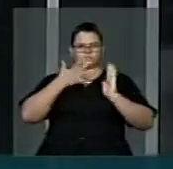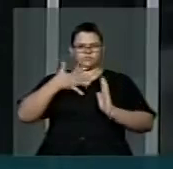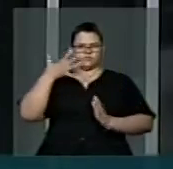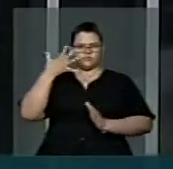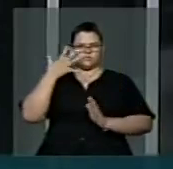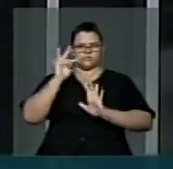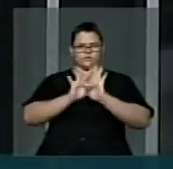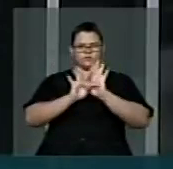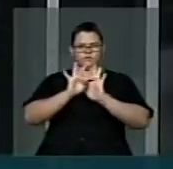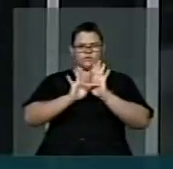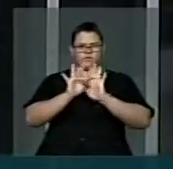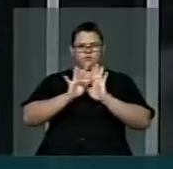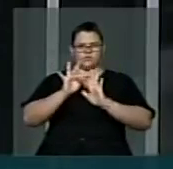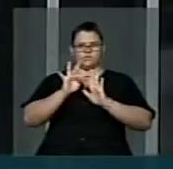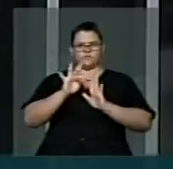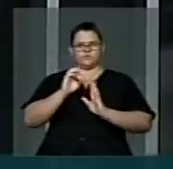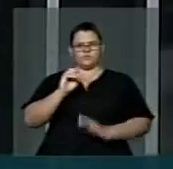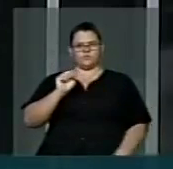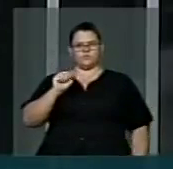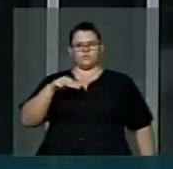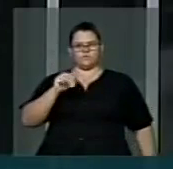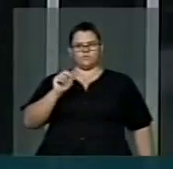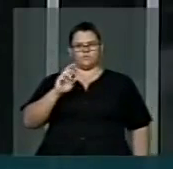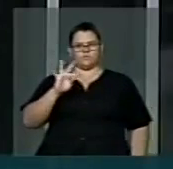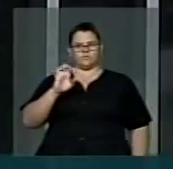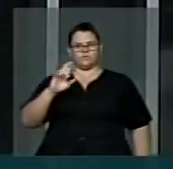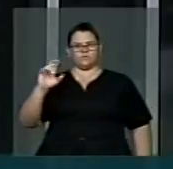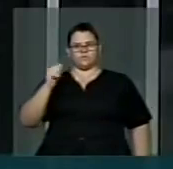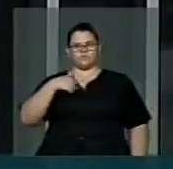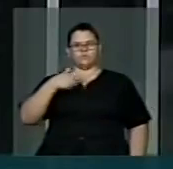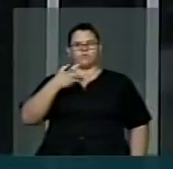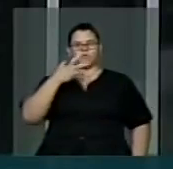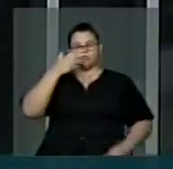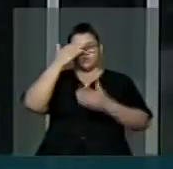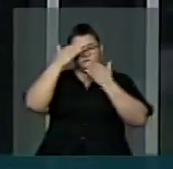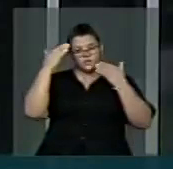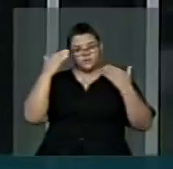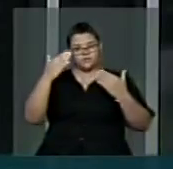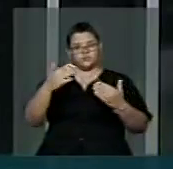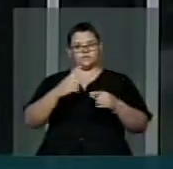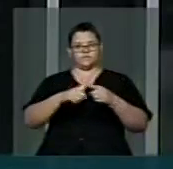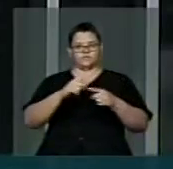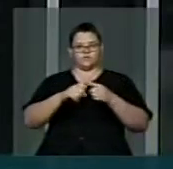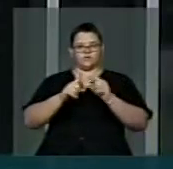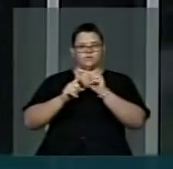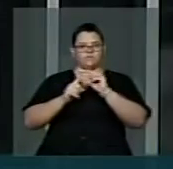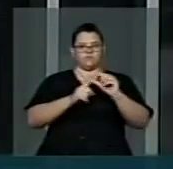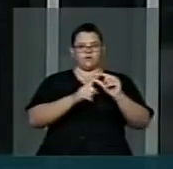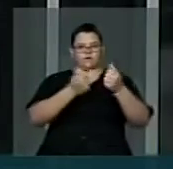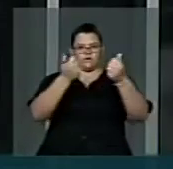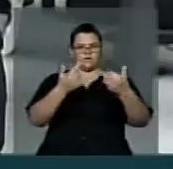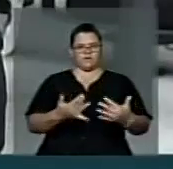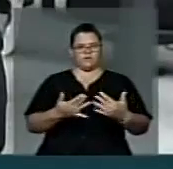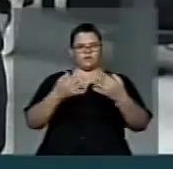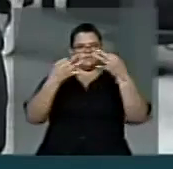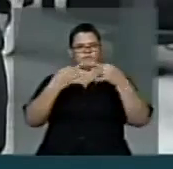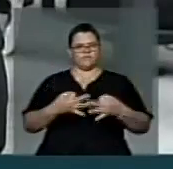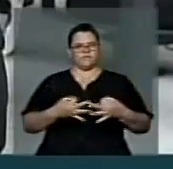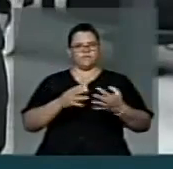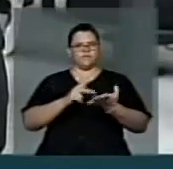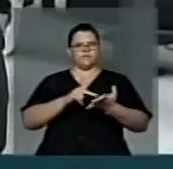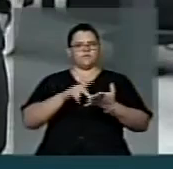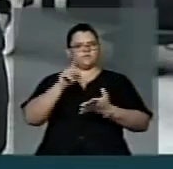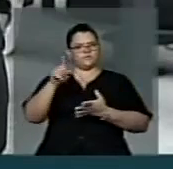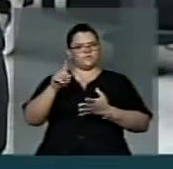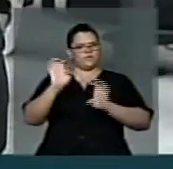deputado Osmar Terra, quero agradecer pelas oportunas e generosas palavras, ele que é uma das